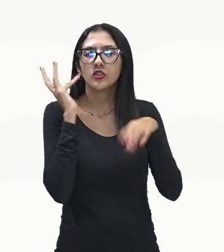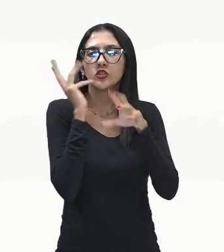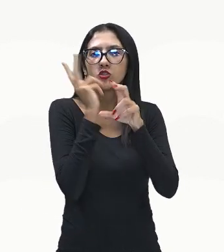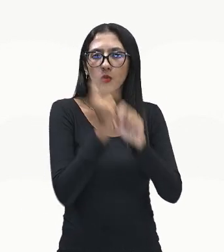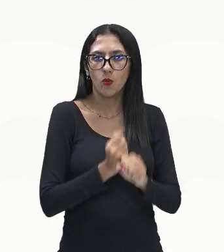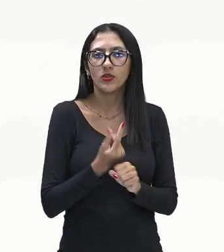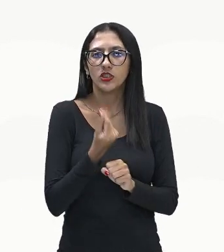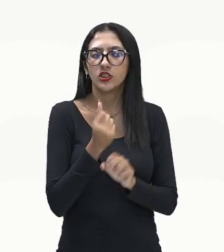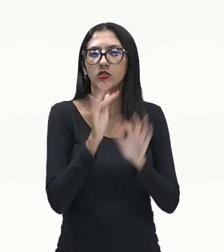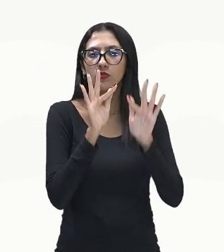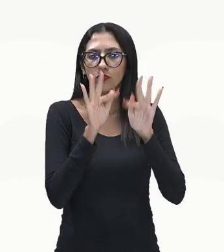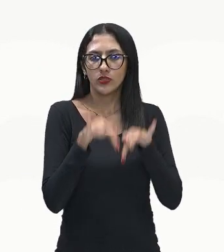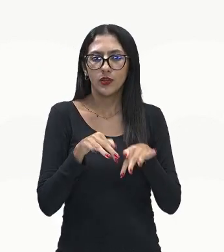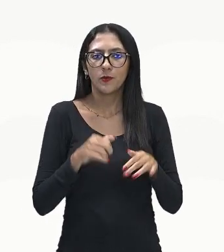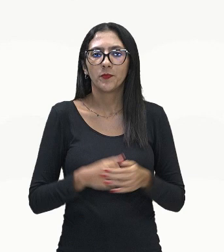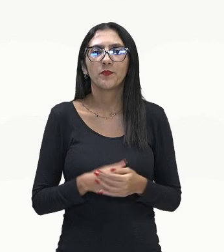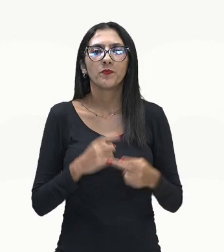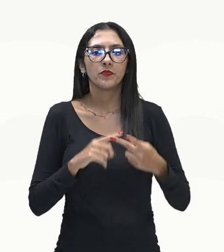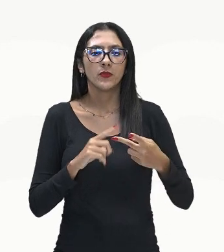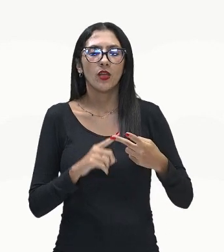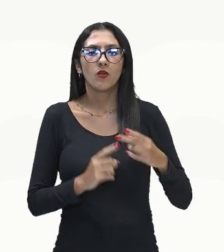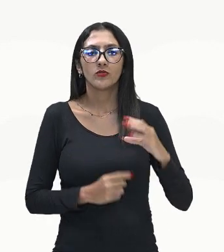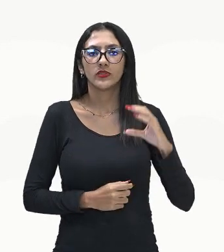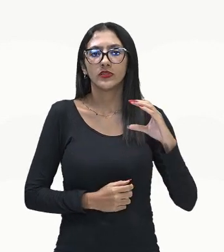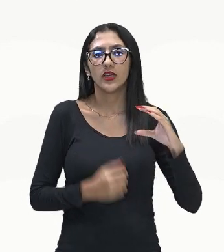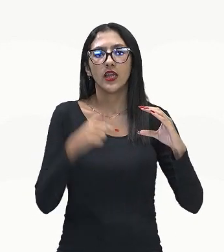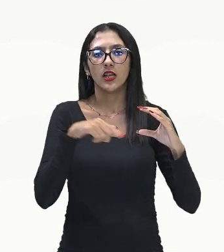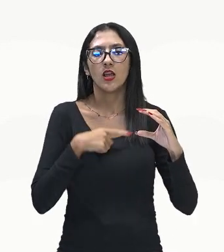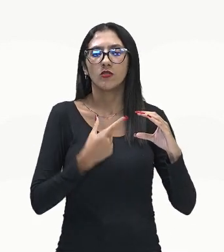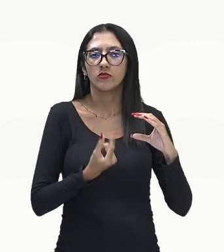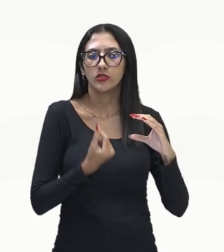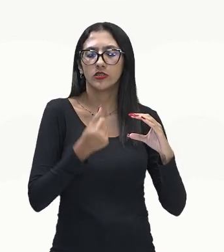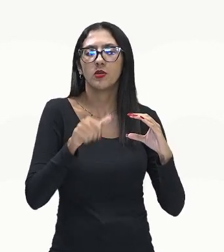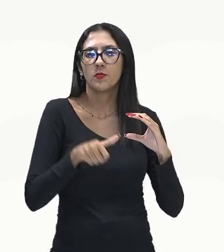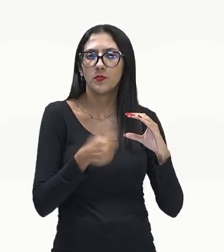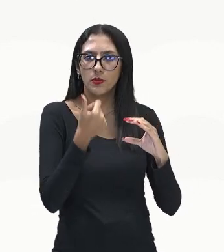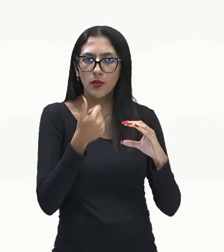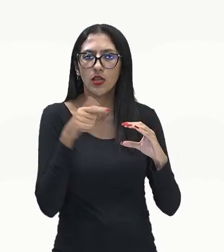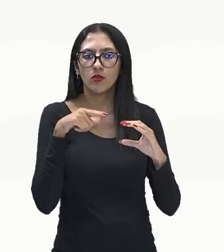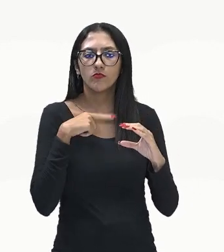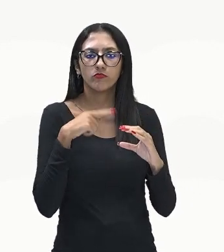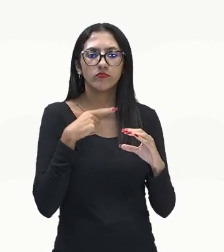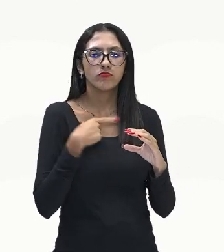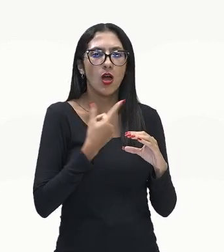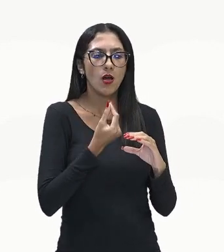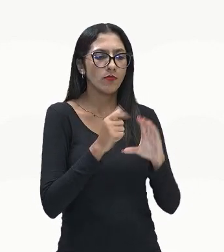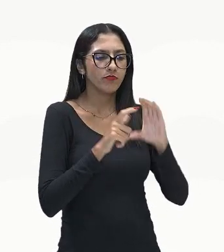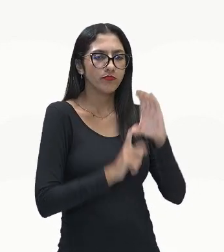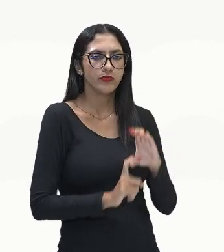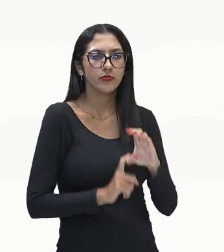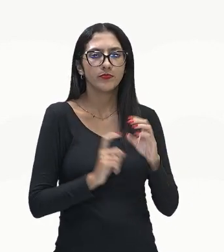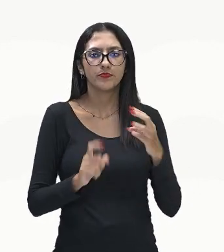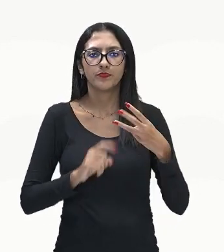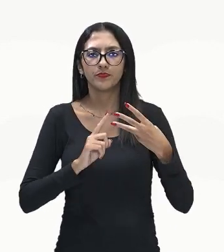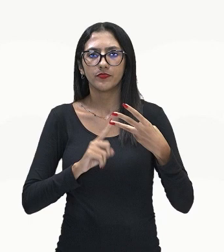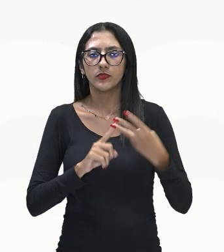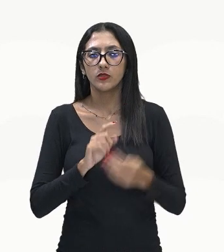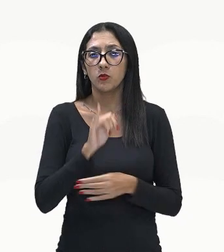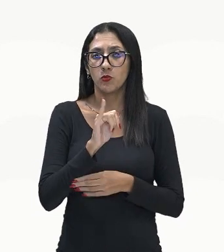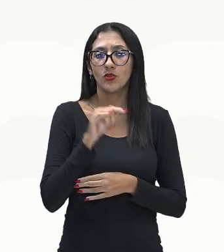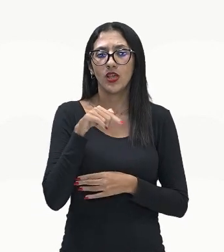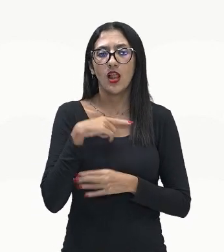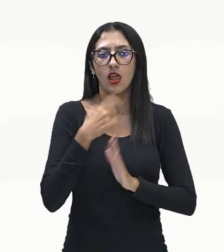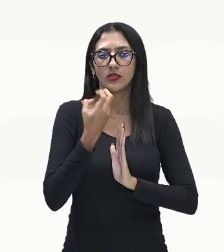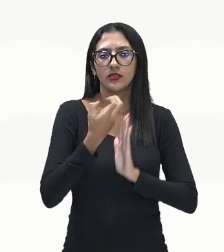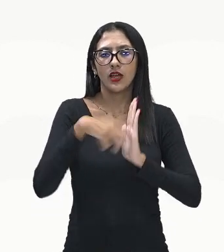pago. O C é o capital, né, o valor, no caso aí, do nosso empréstimo, né? O I é a taxa de